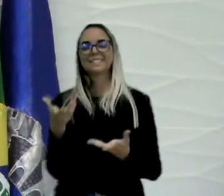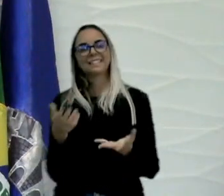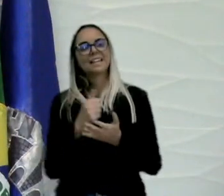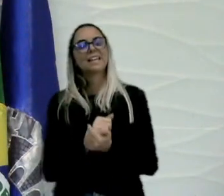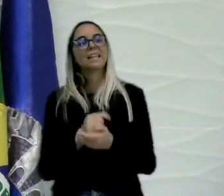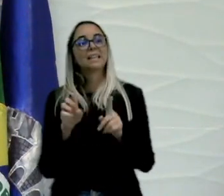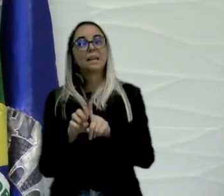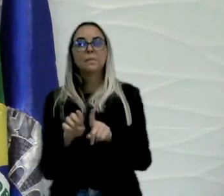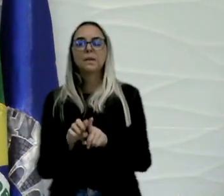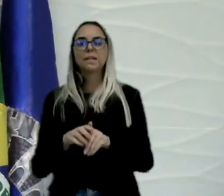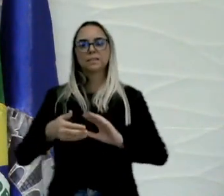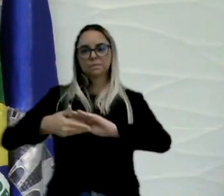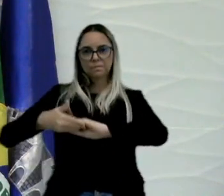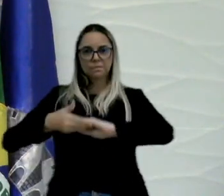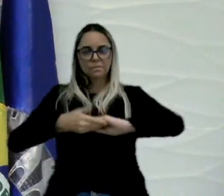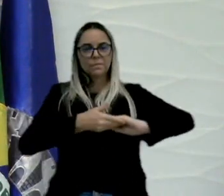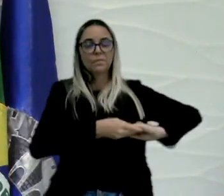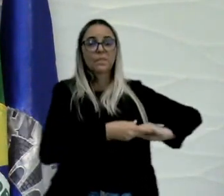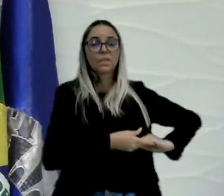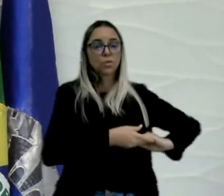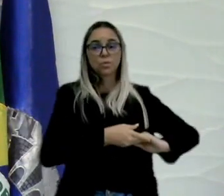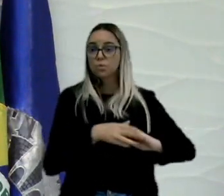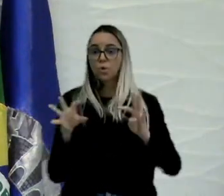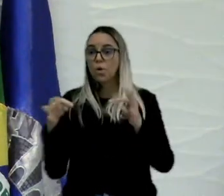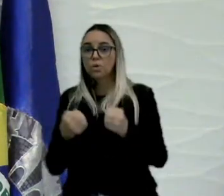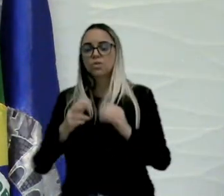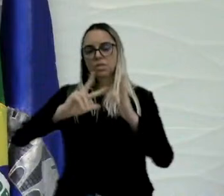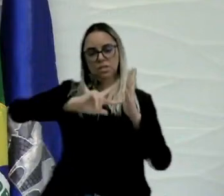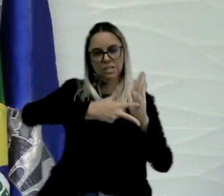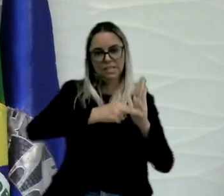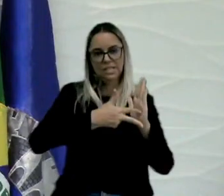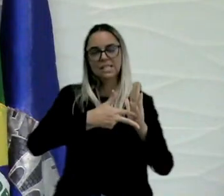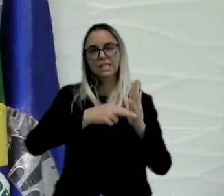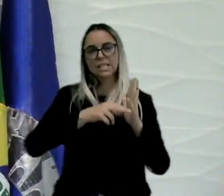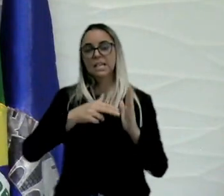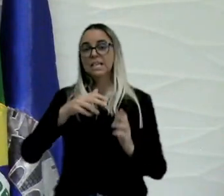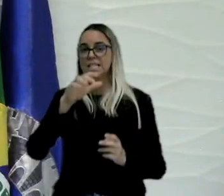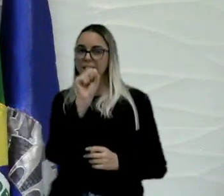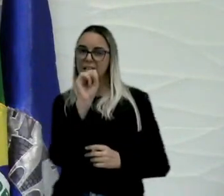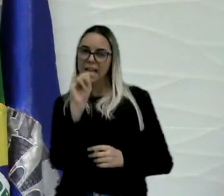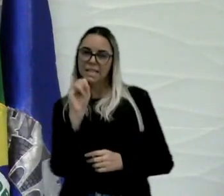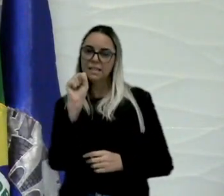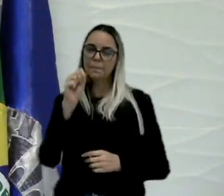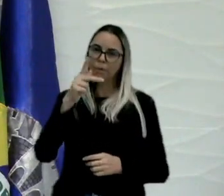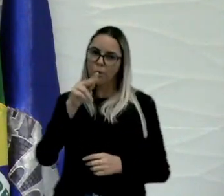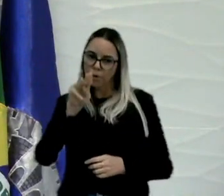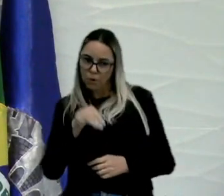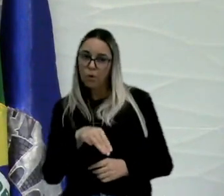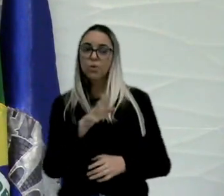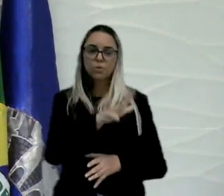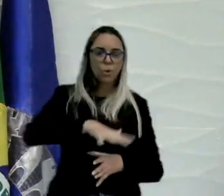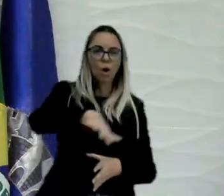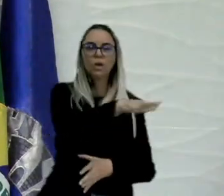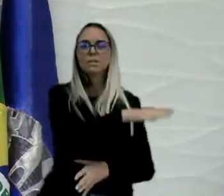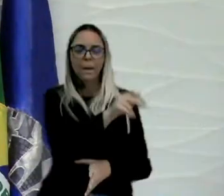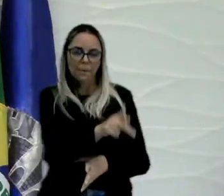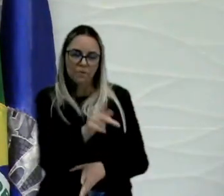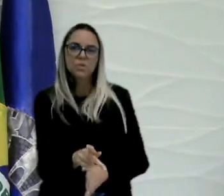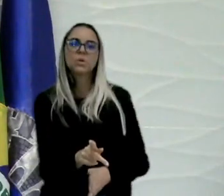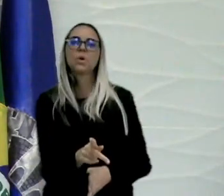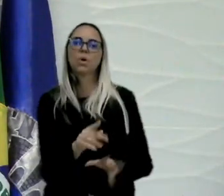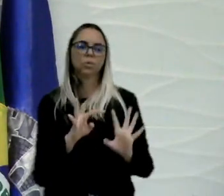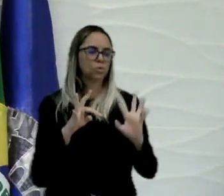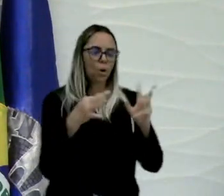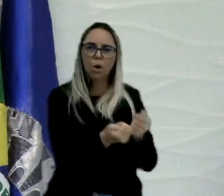eh todos que fazem o cisum em nome da presidente Ana Isabel cumprimentar também os professores professoras